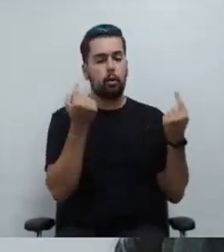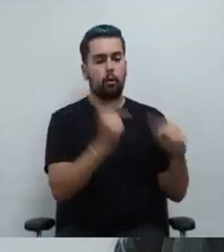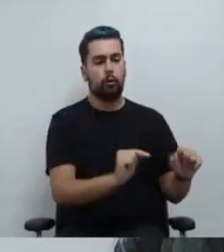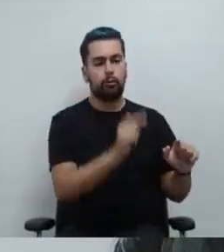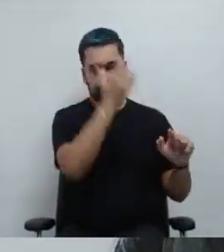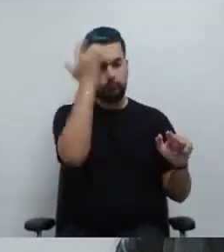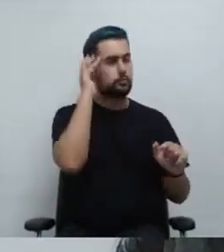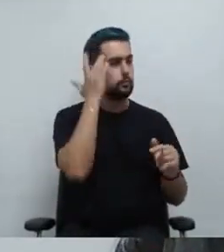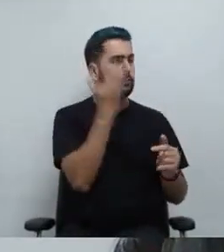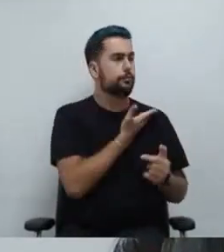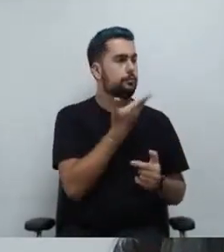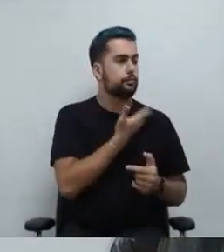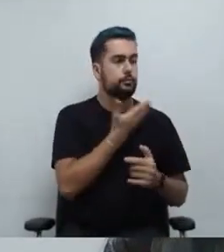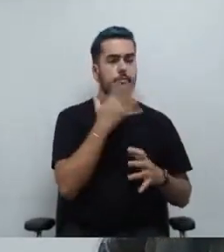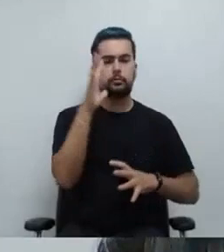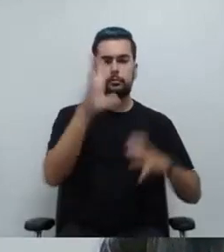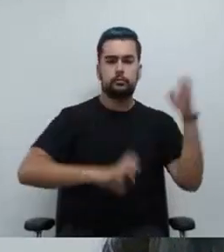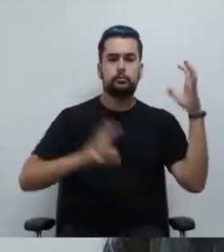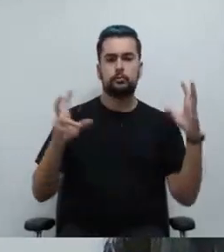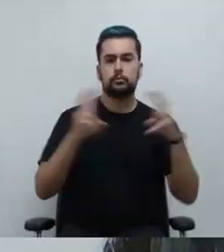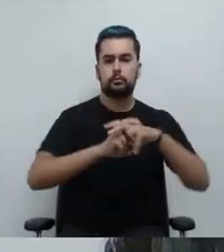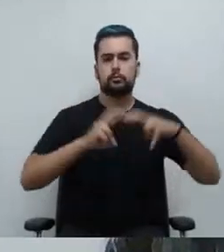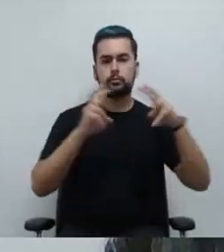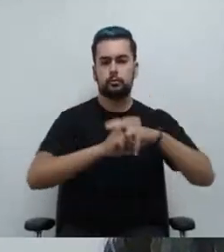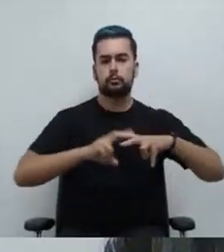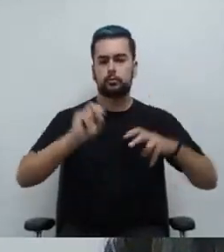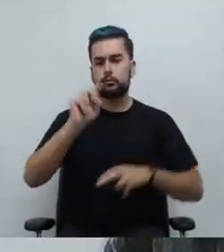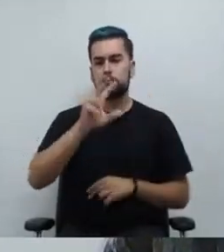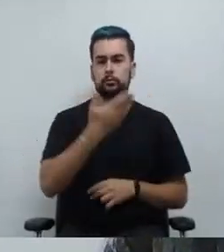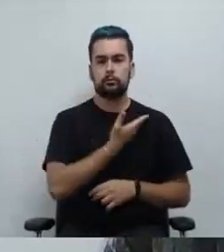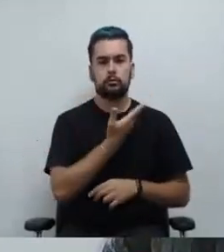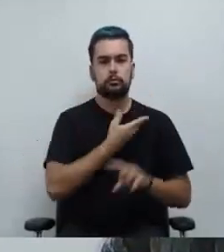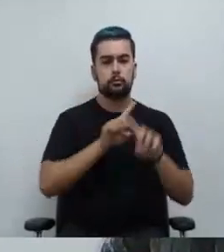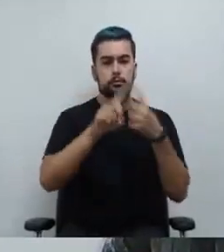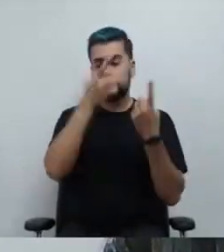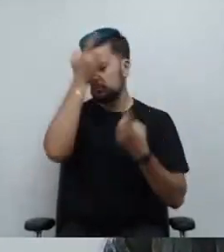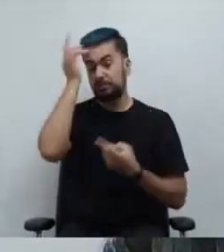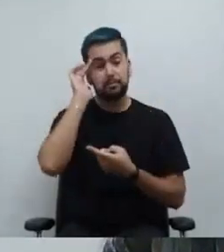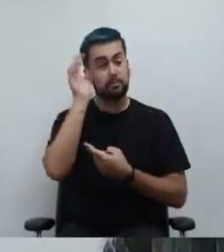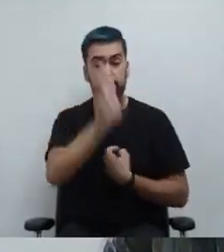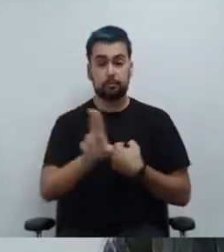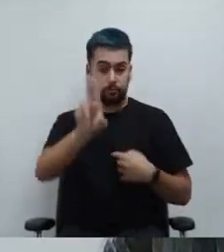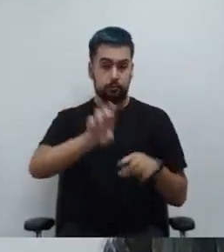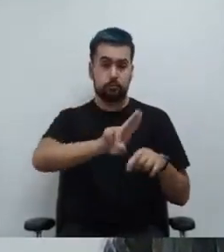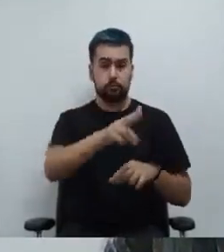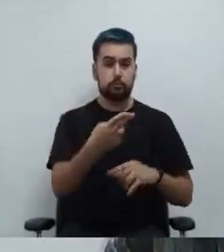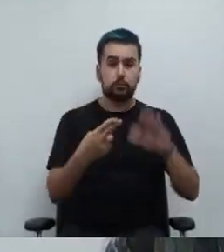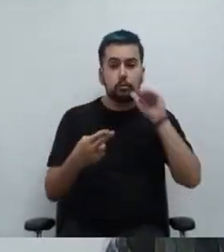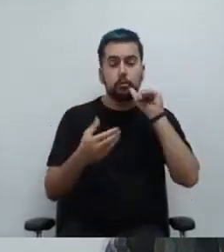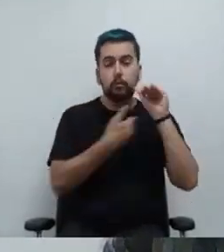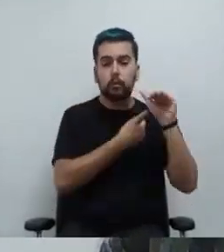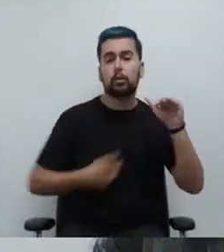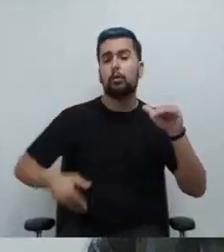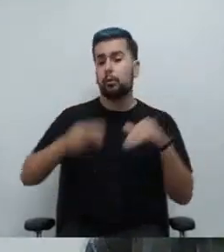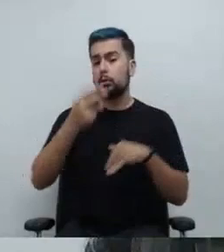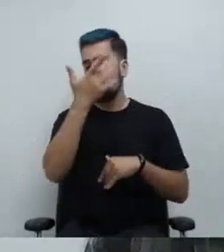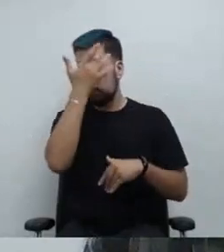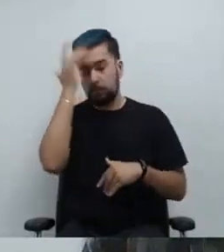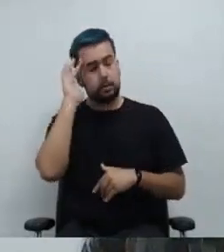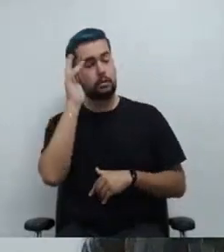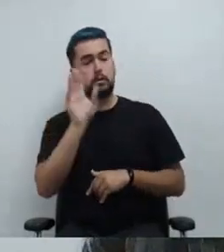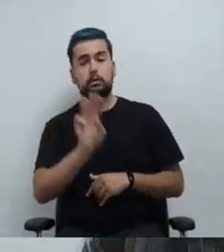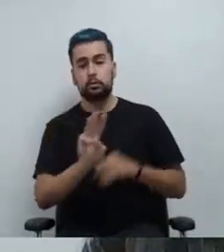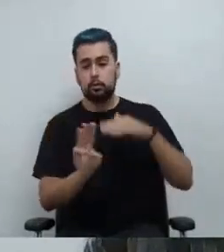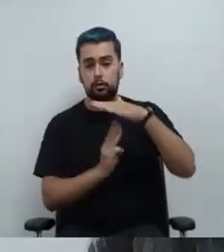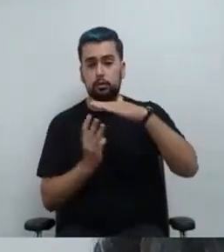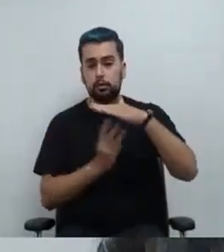de agressões, não só a colegas, mas a usuários ou a servidores ou a terceirizados. O